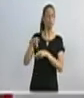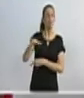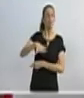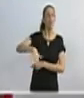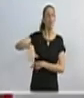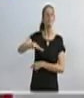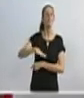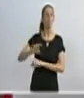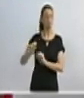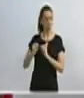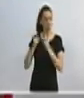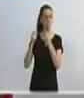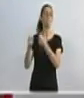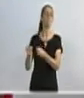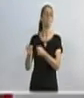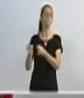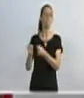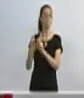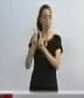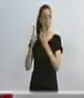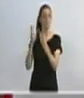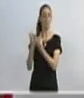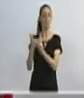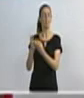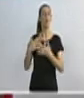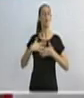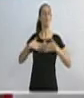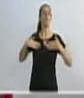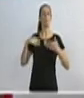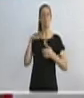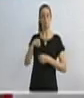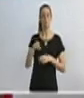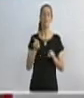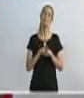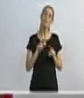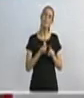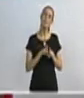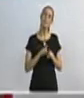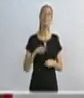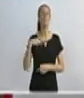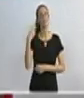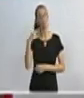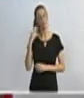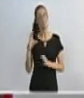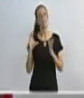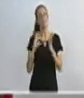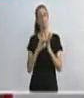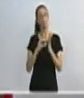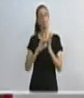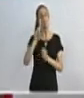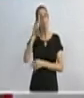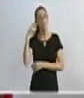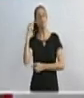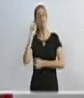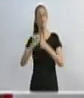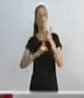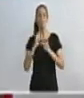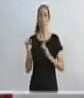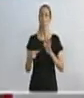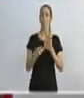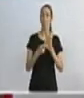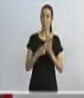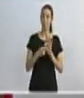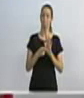que tu defende, Adriano, está orgulhoso disso tudo. E o vereador Caminha lá no PROCON, né, também uma bandeira